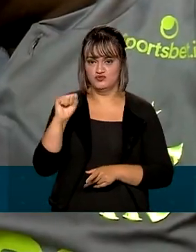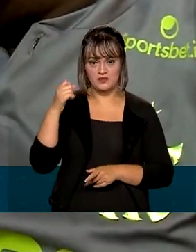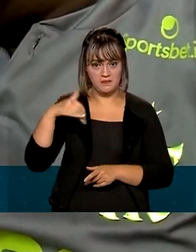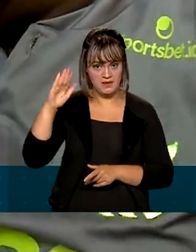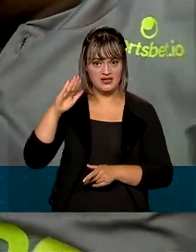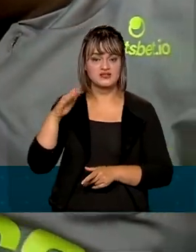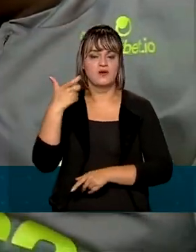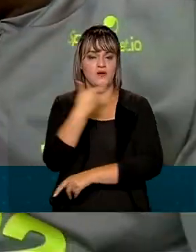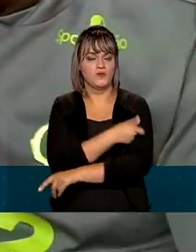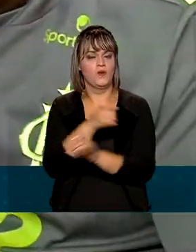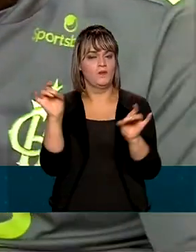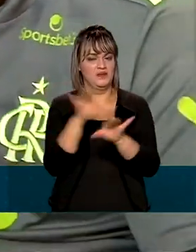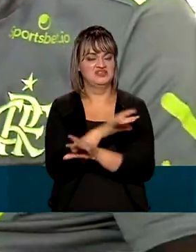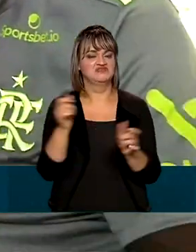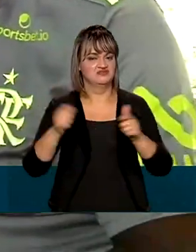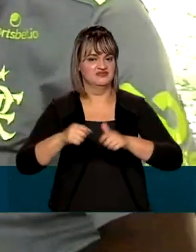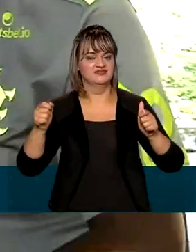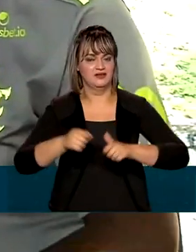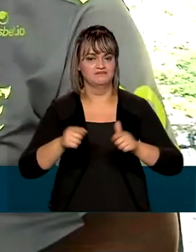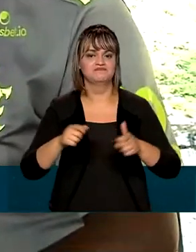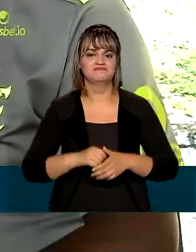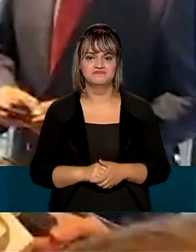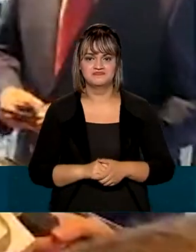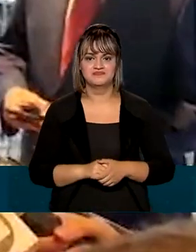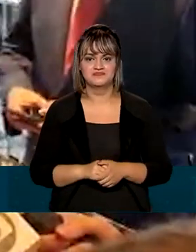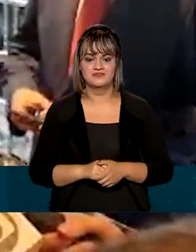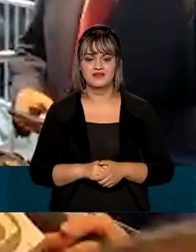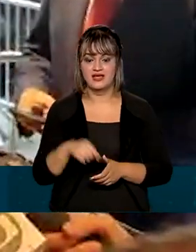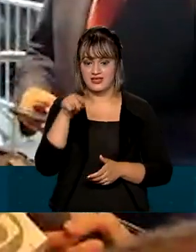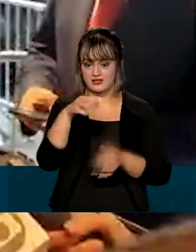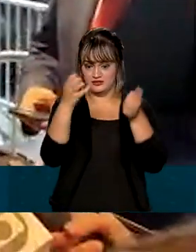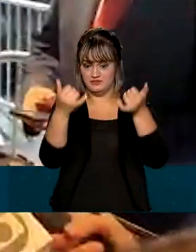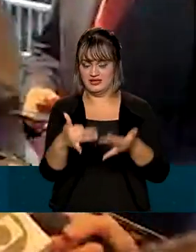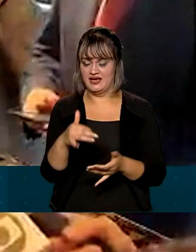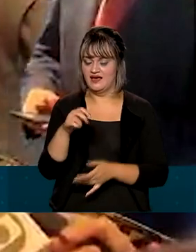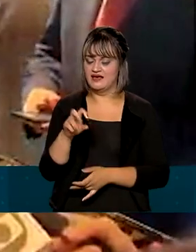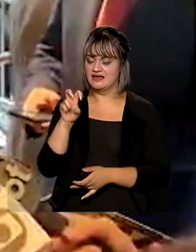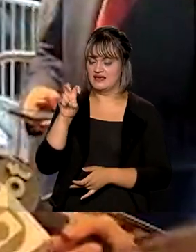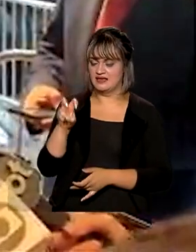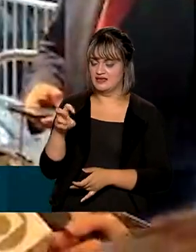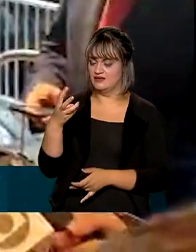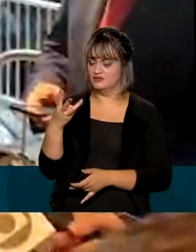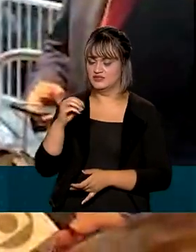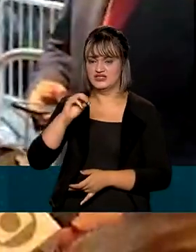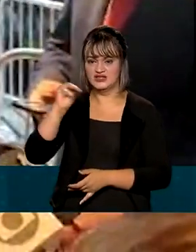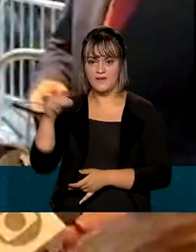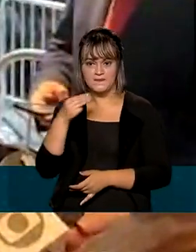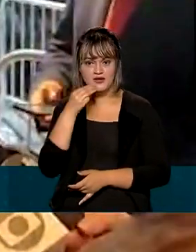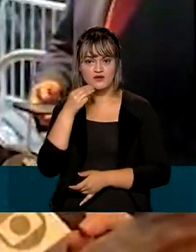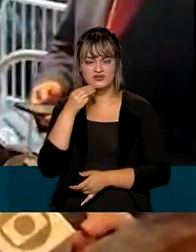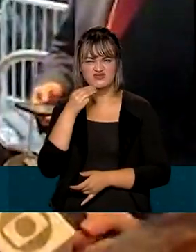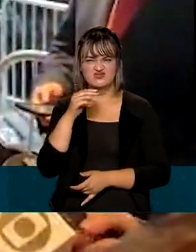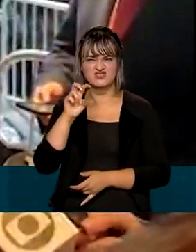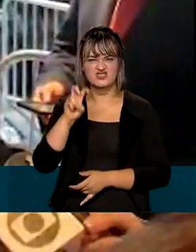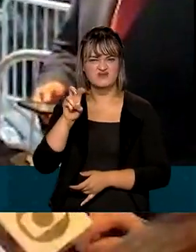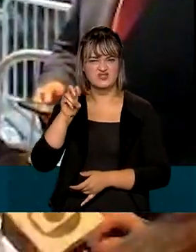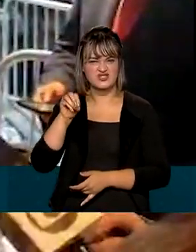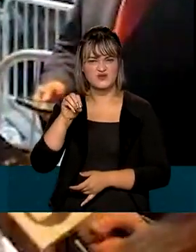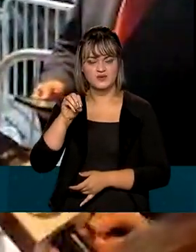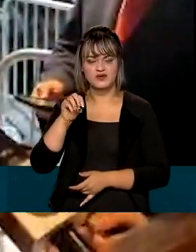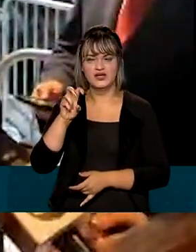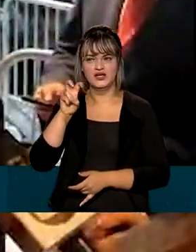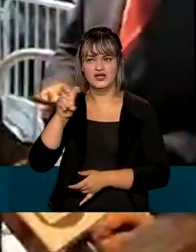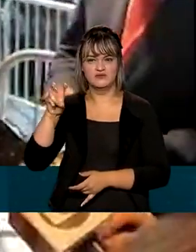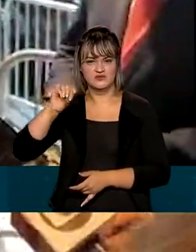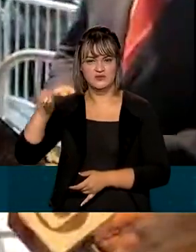anos esteja vacinada com duas doses nós temos mais de 530 milhões de doses 150 milhões de